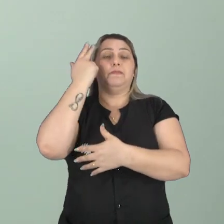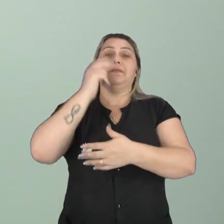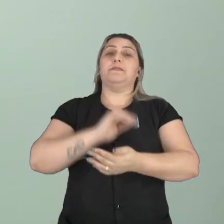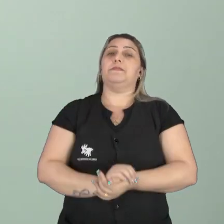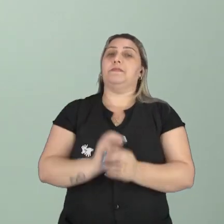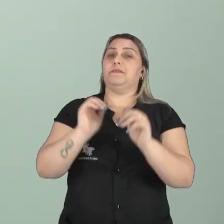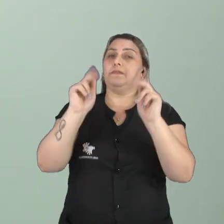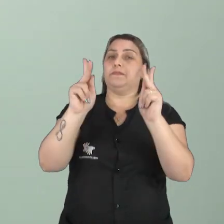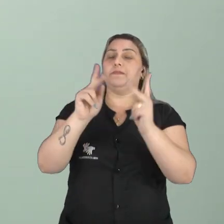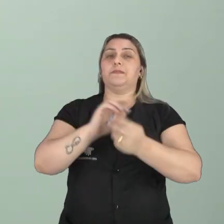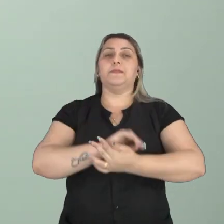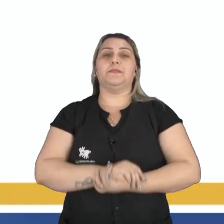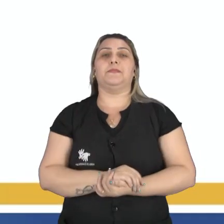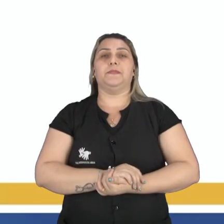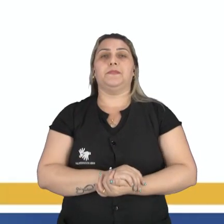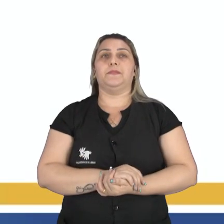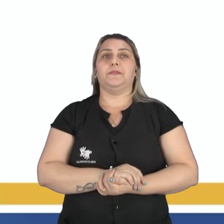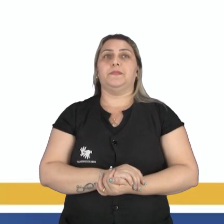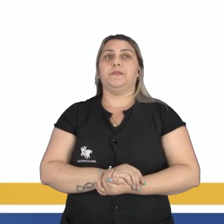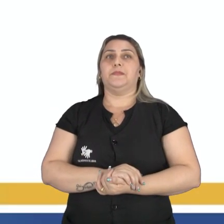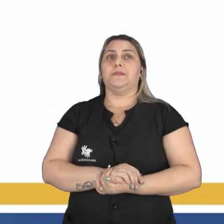natural, ok?